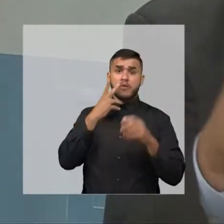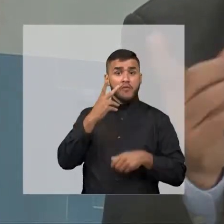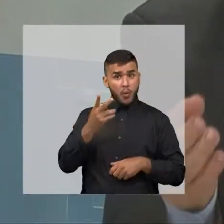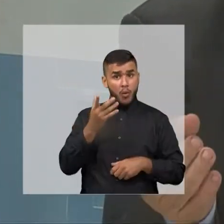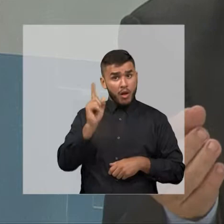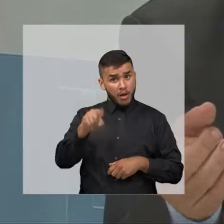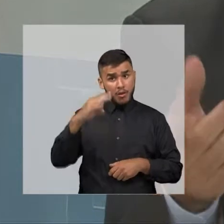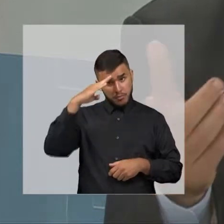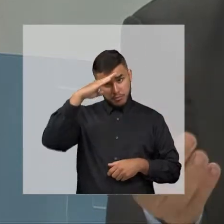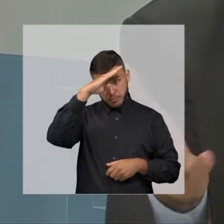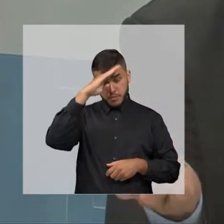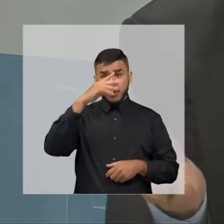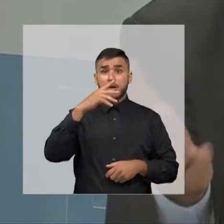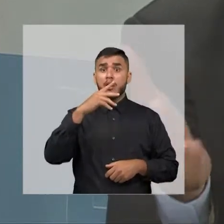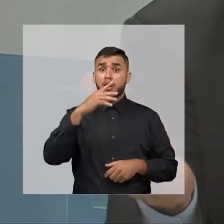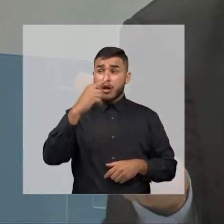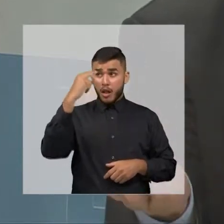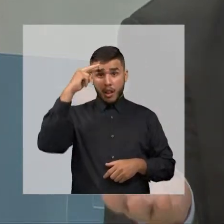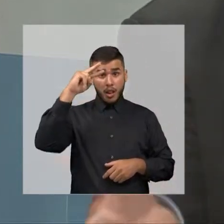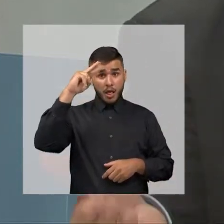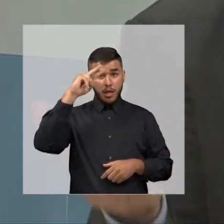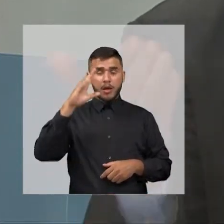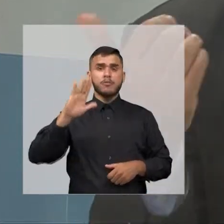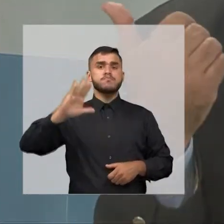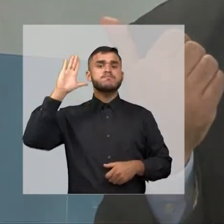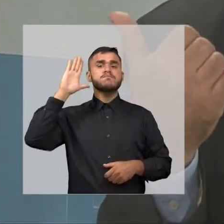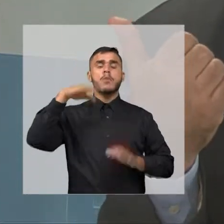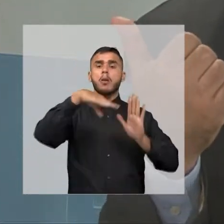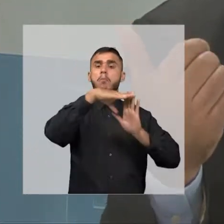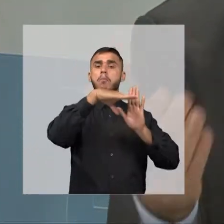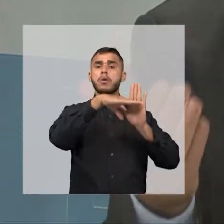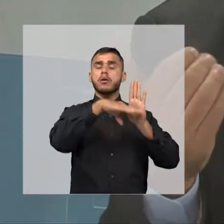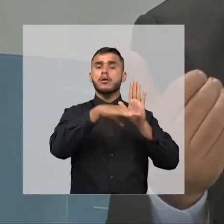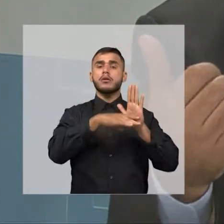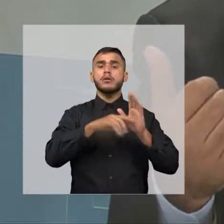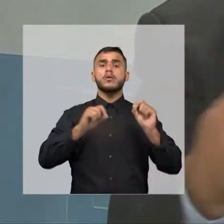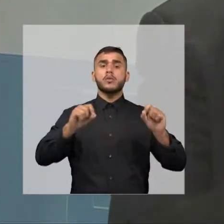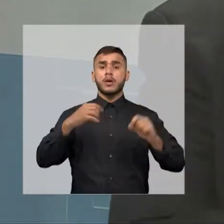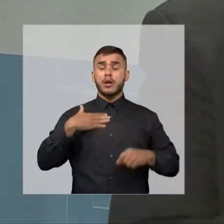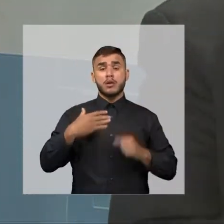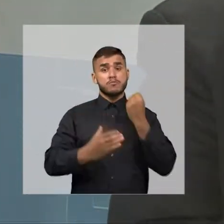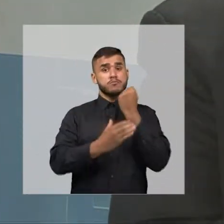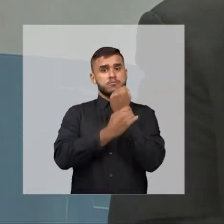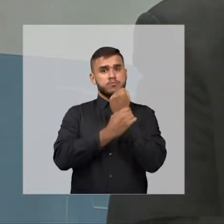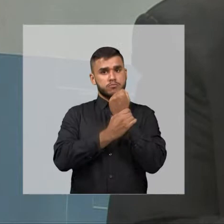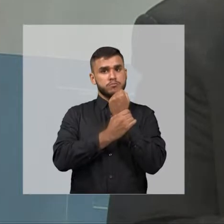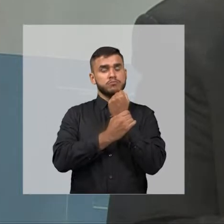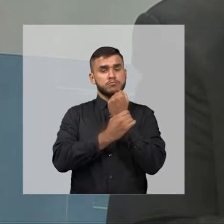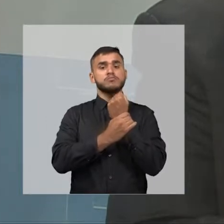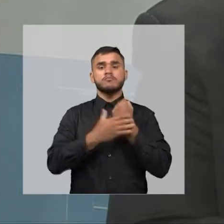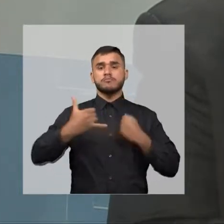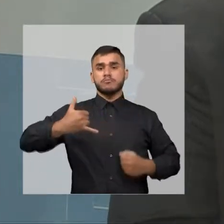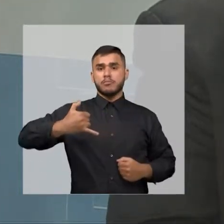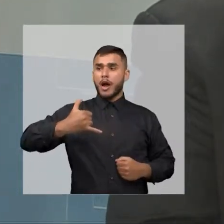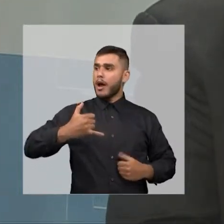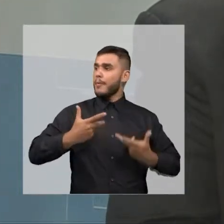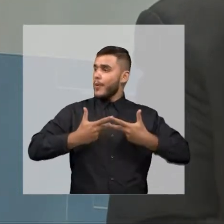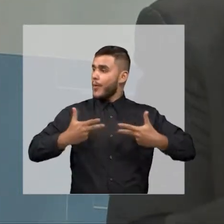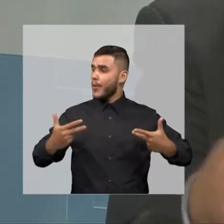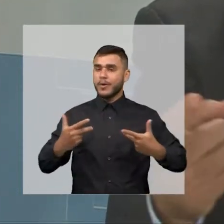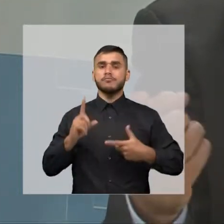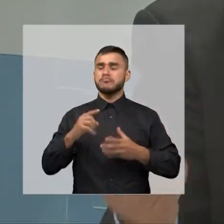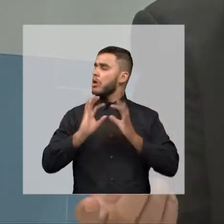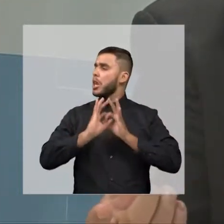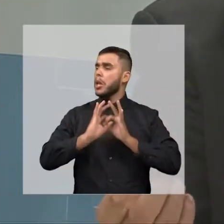o Bolsonaro está dando satisfação justamente às promessas dele de campanha. Dele. E a promessa de campanha que era a segurança pública, a questão da arma, né?